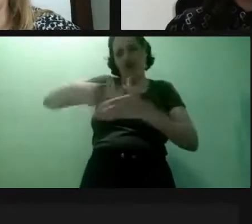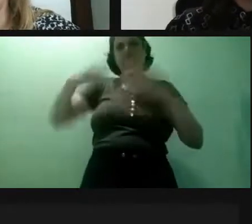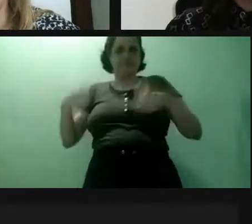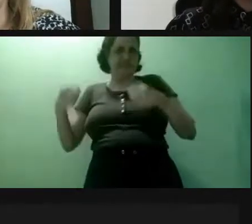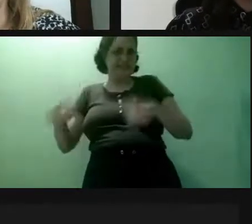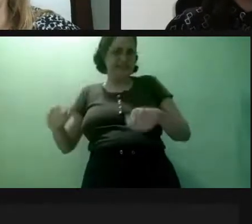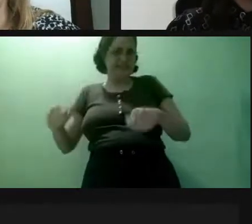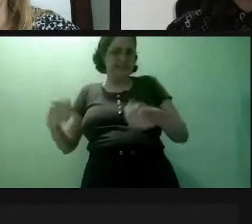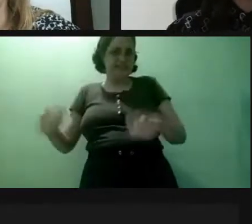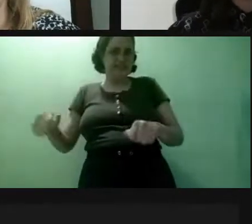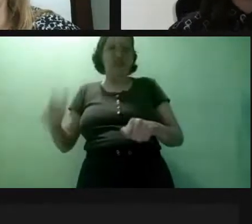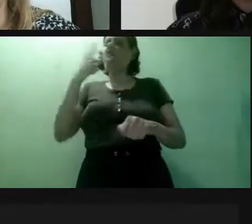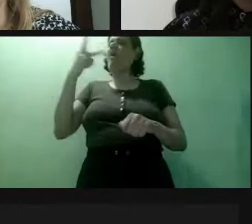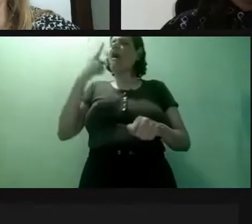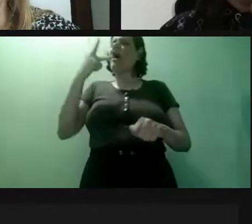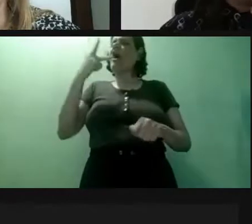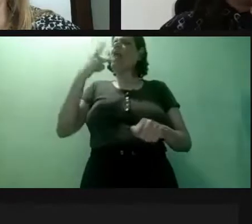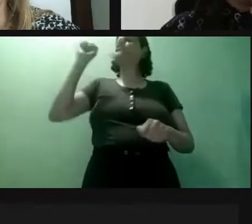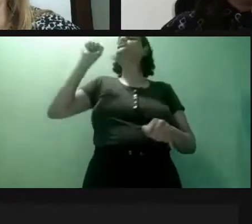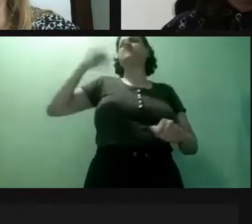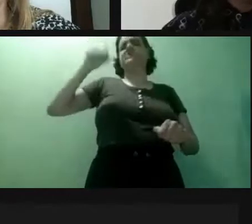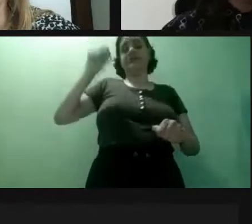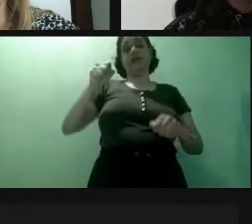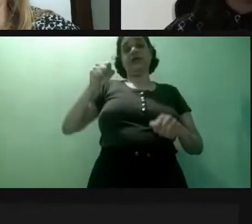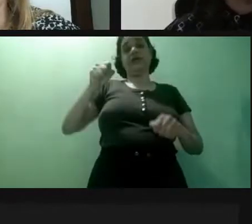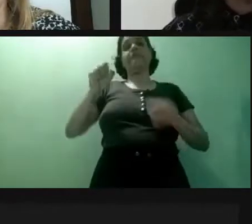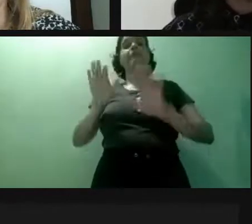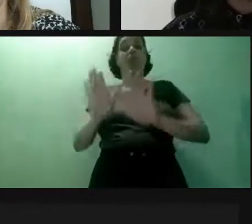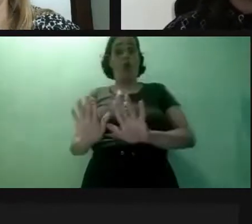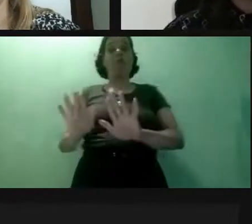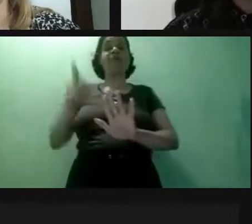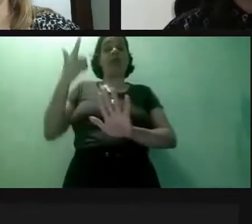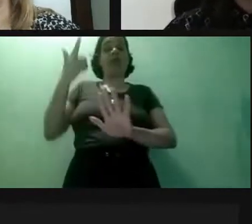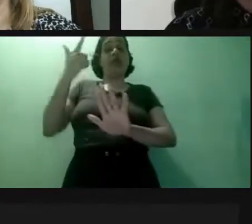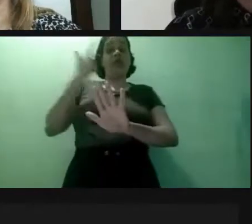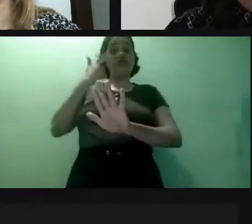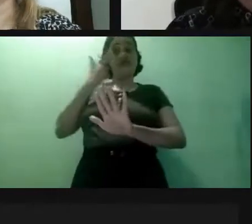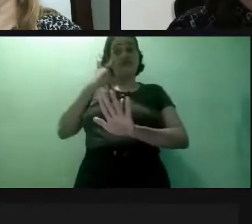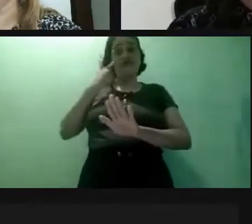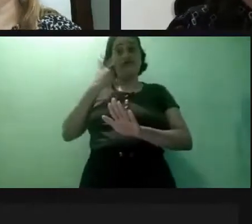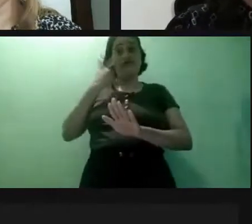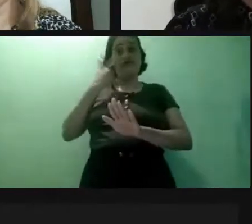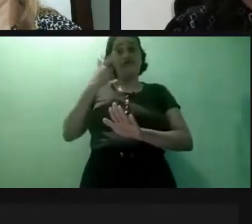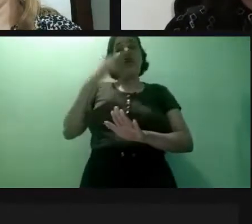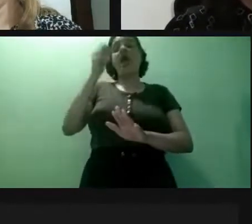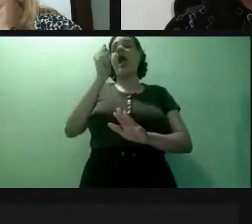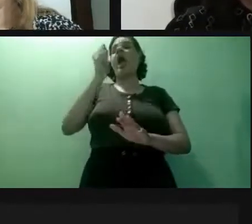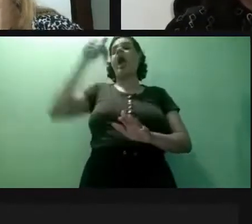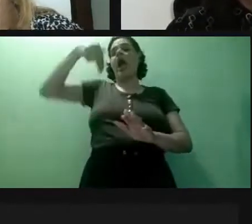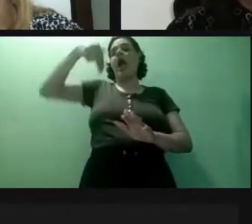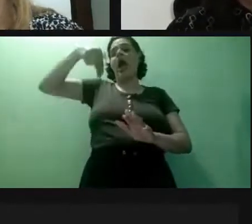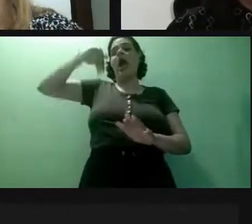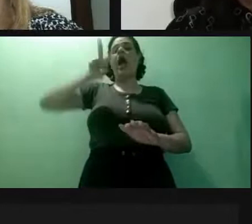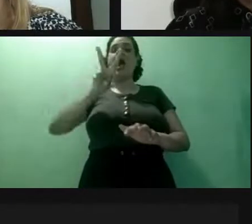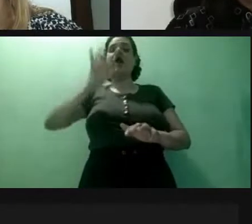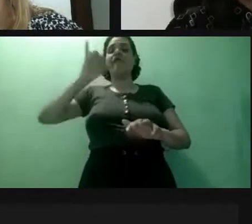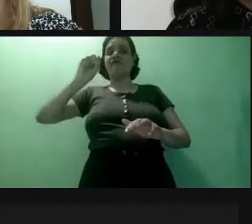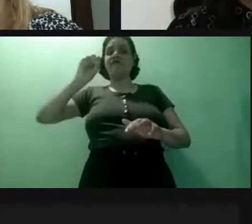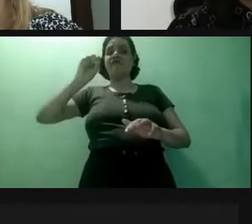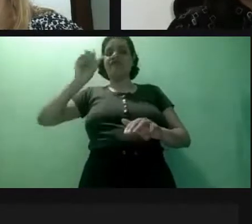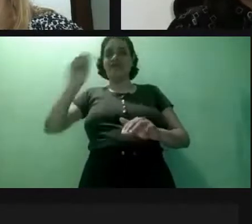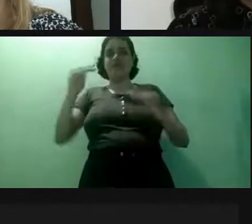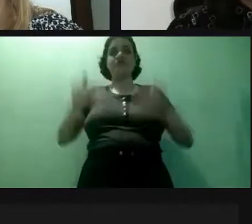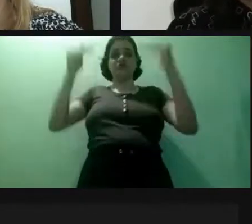você disse, mas eu não... Uhum. Assim, o que a gente vê nas orientações da Anvisa é que se você puder,